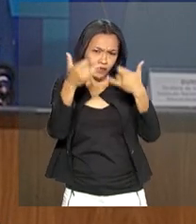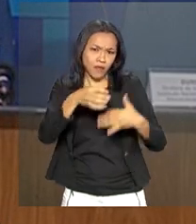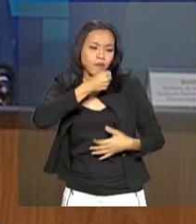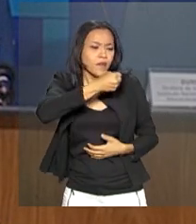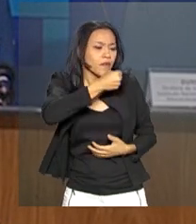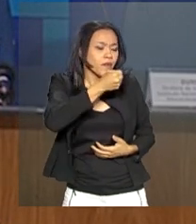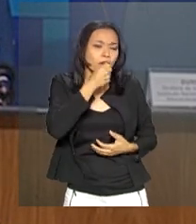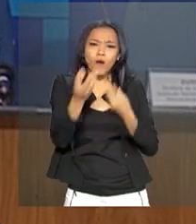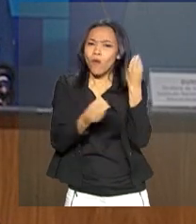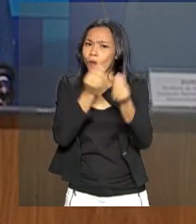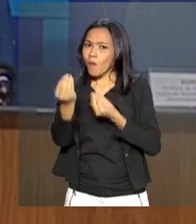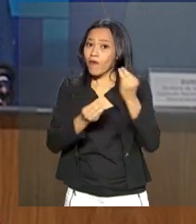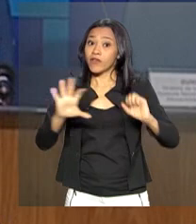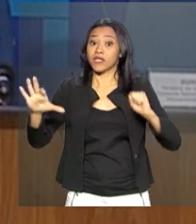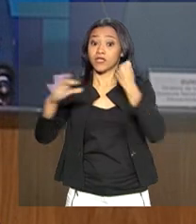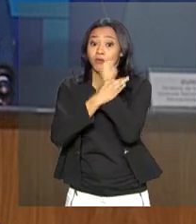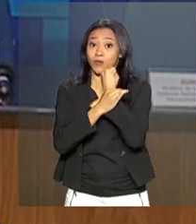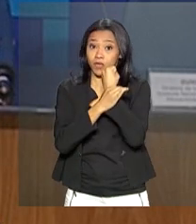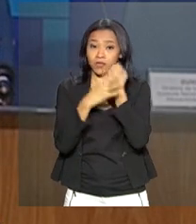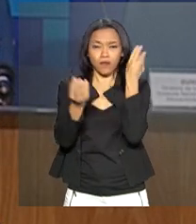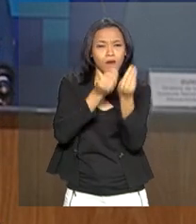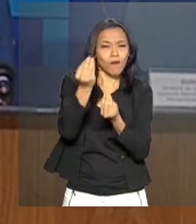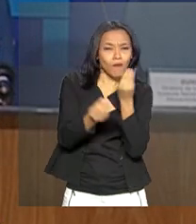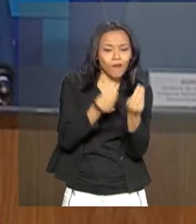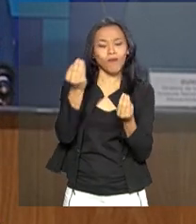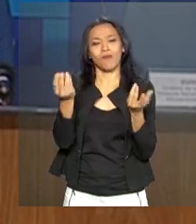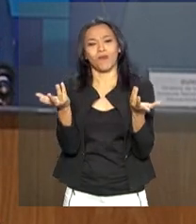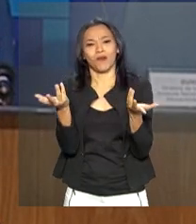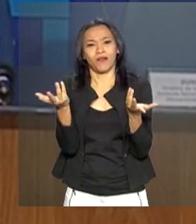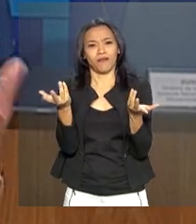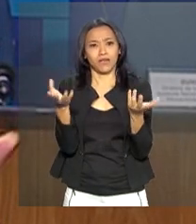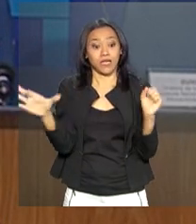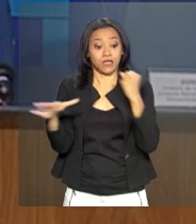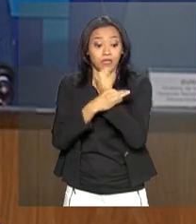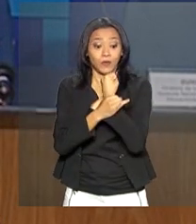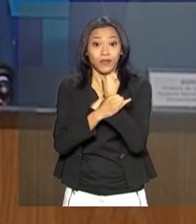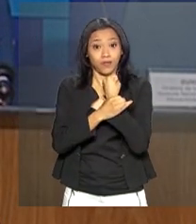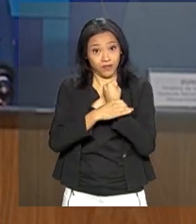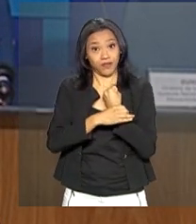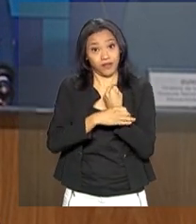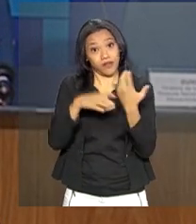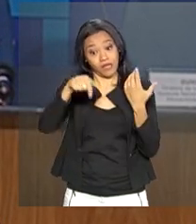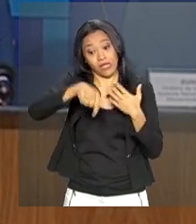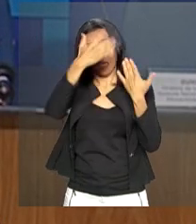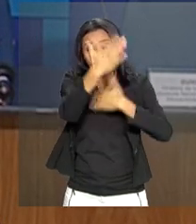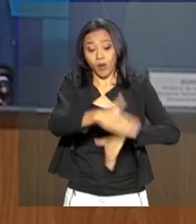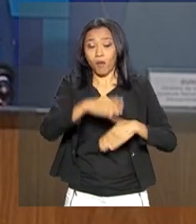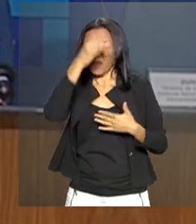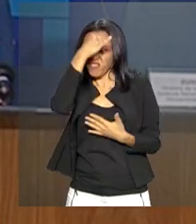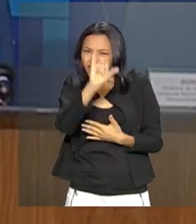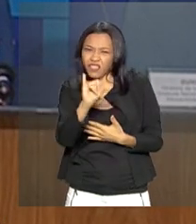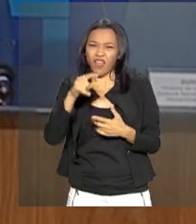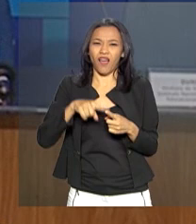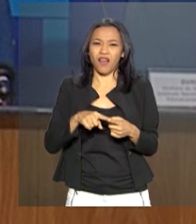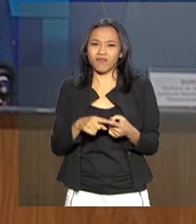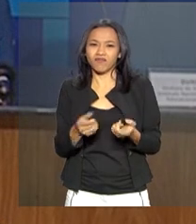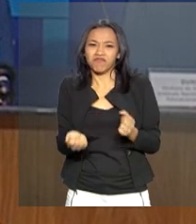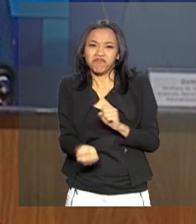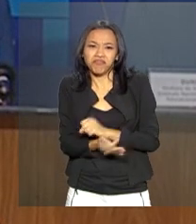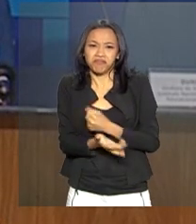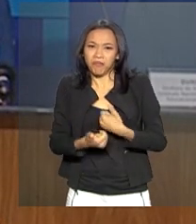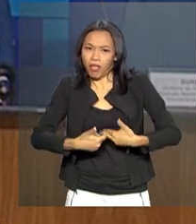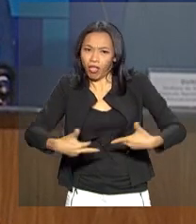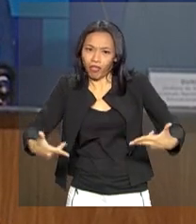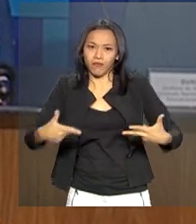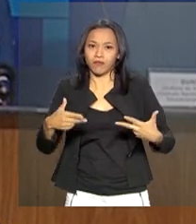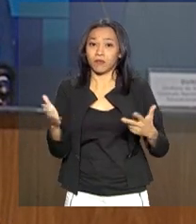inclusive sobre o sistema de segurança, como que vai ser o sistema de segurança aplicado nessa prova para evitar fraudes durante o Enem.